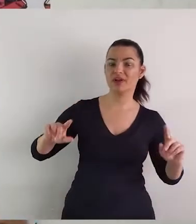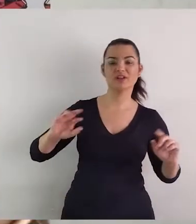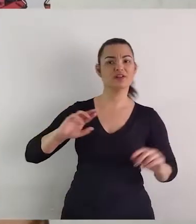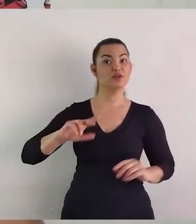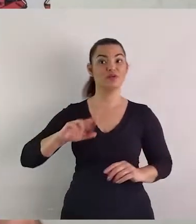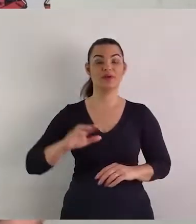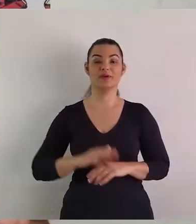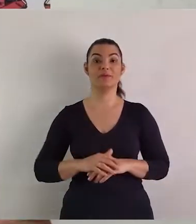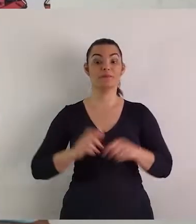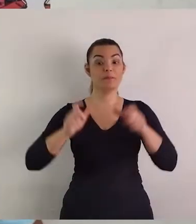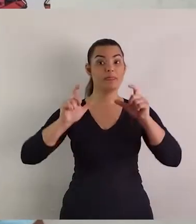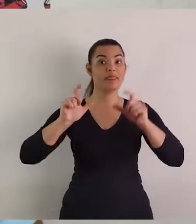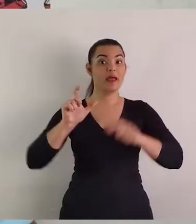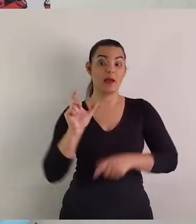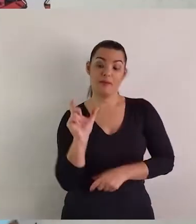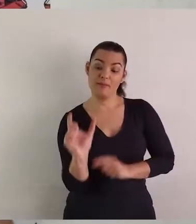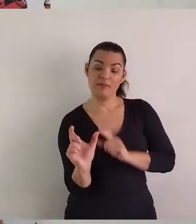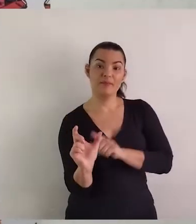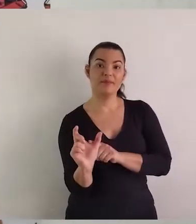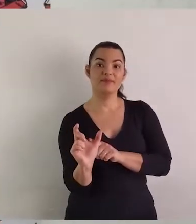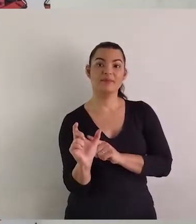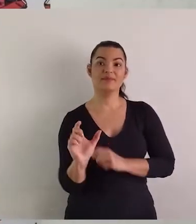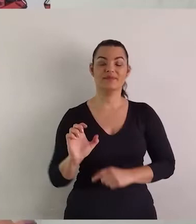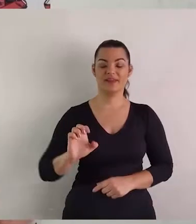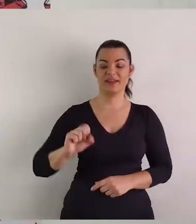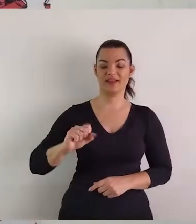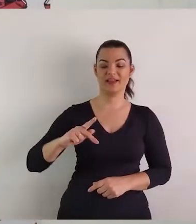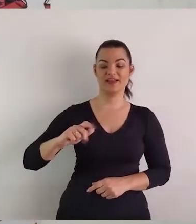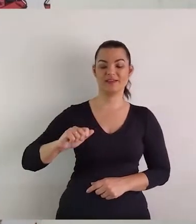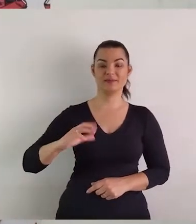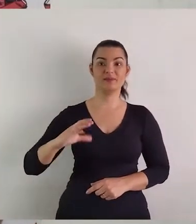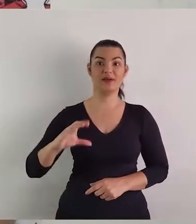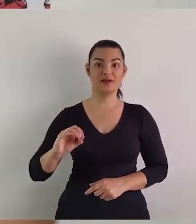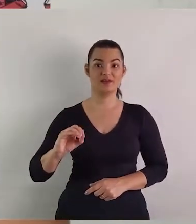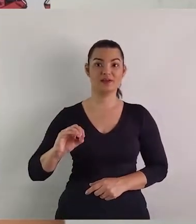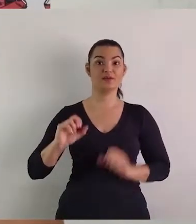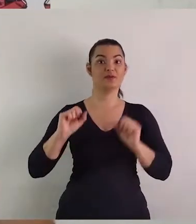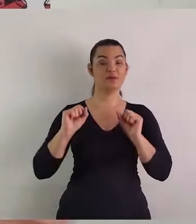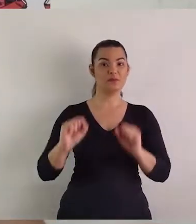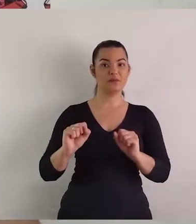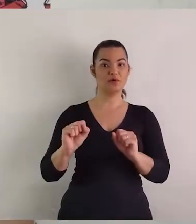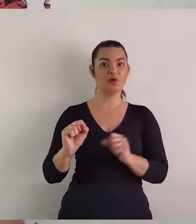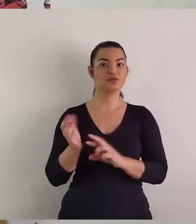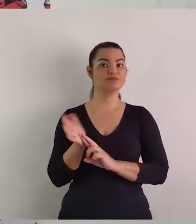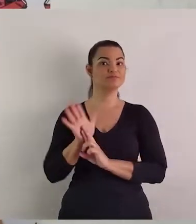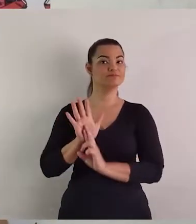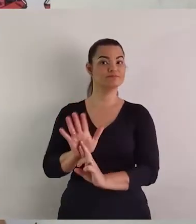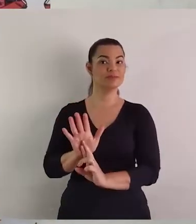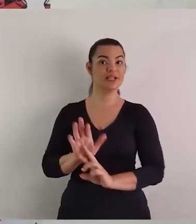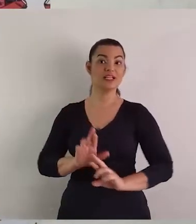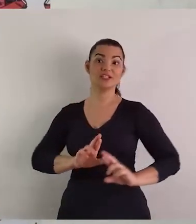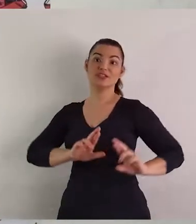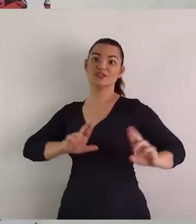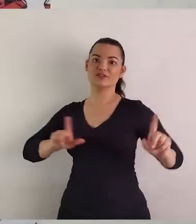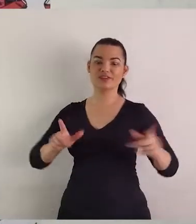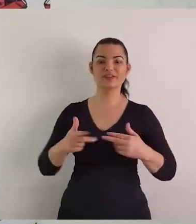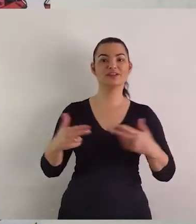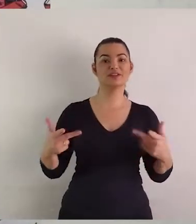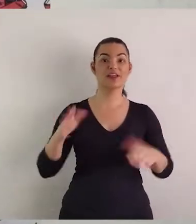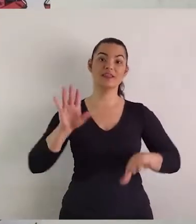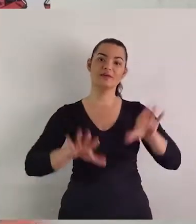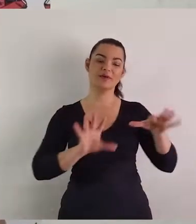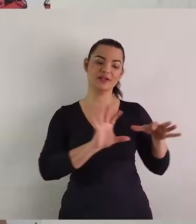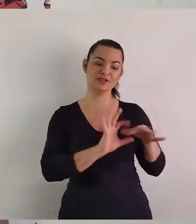espaço, ela pode representar coisas bem diferentes de acordo com o contexto que ela